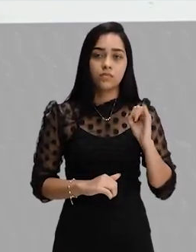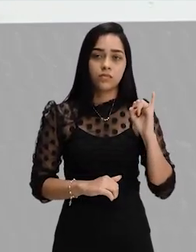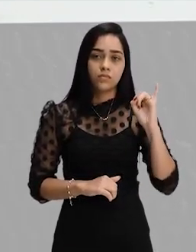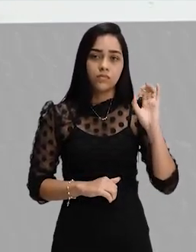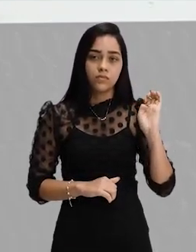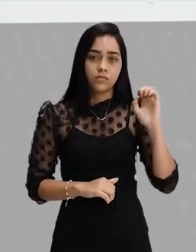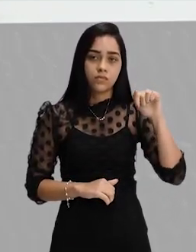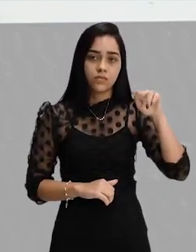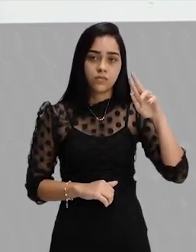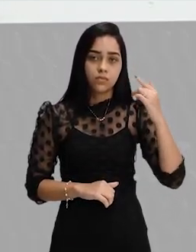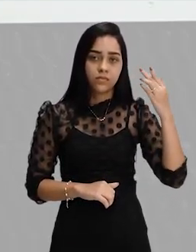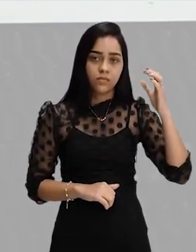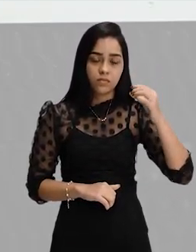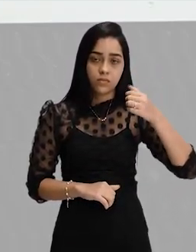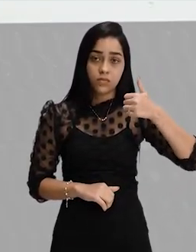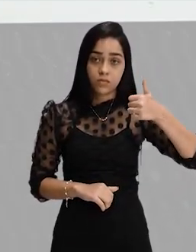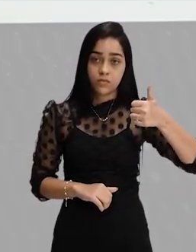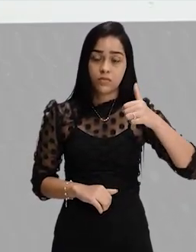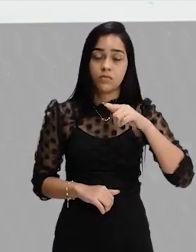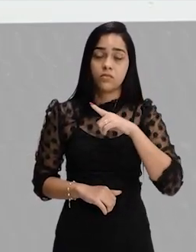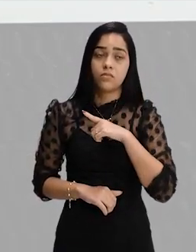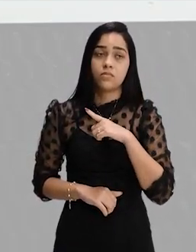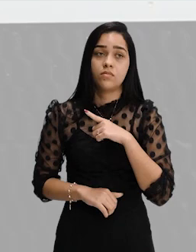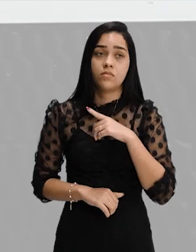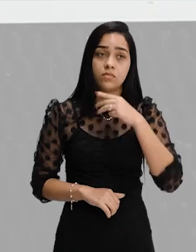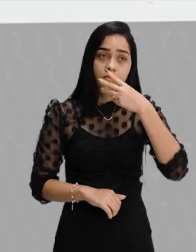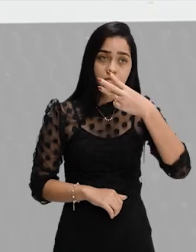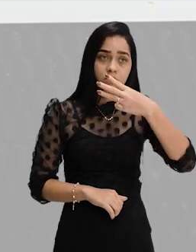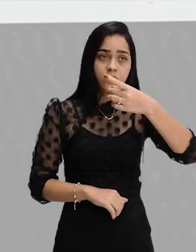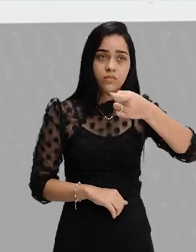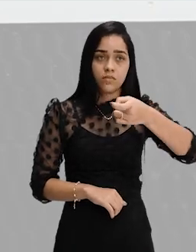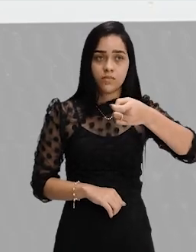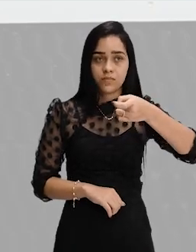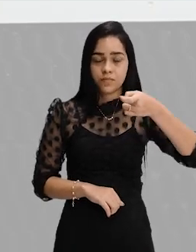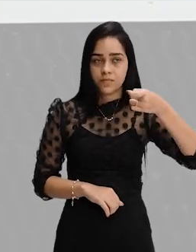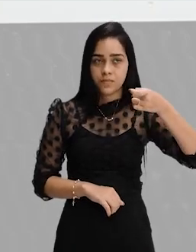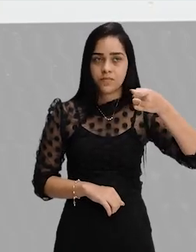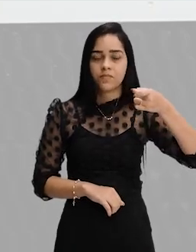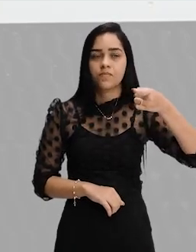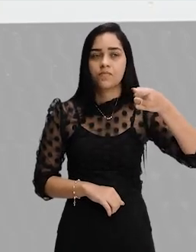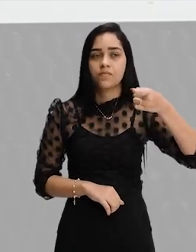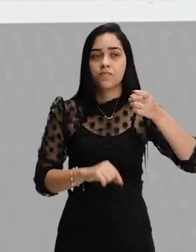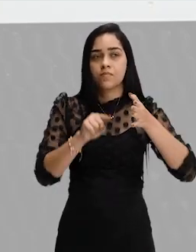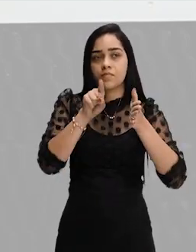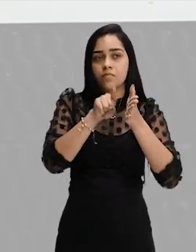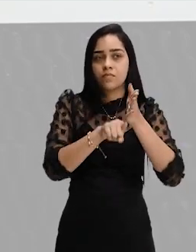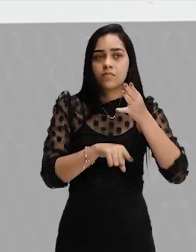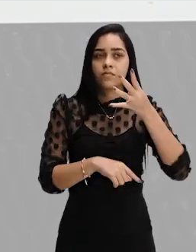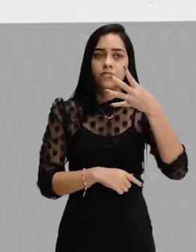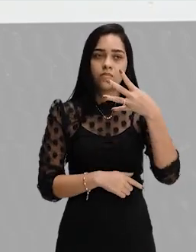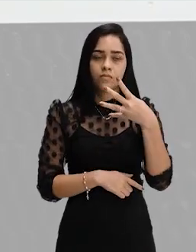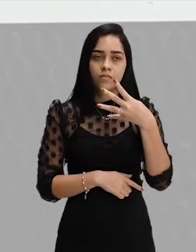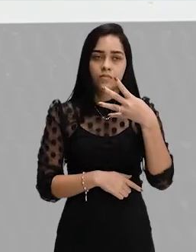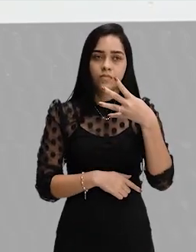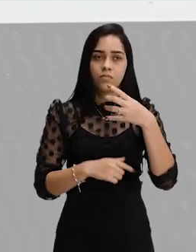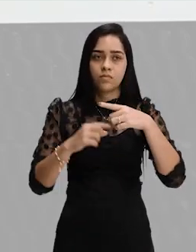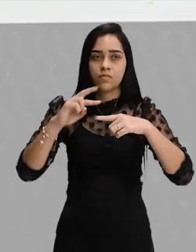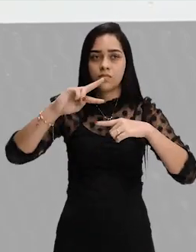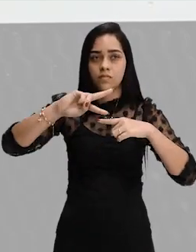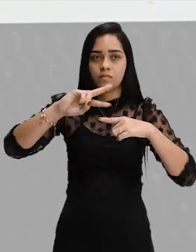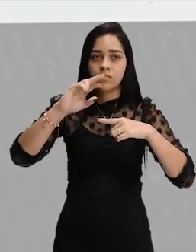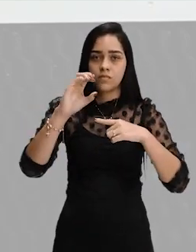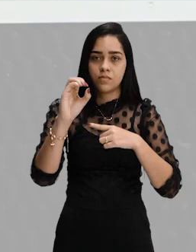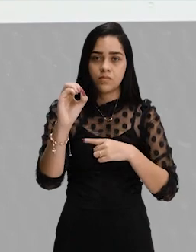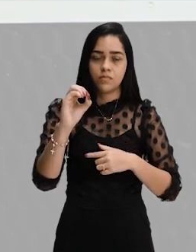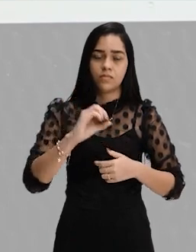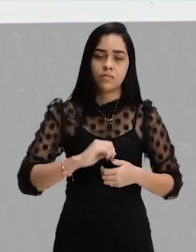1. Eu vou ter 3x menos 4 maior do que 0,